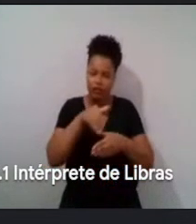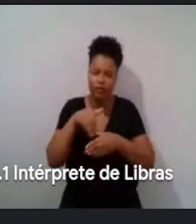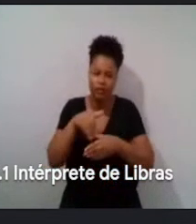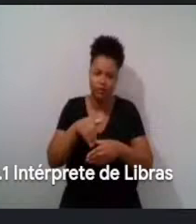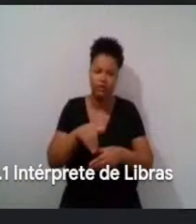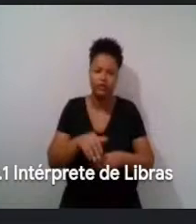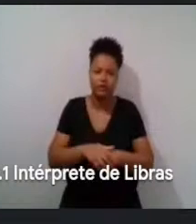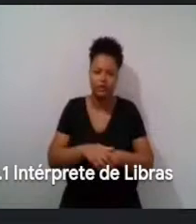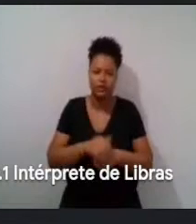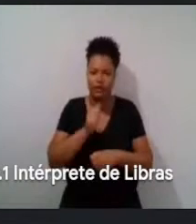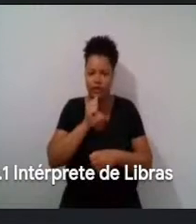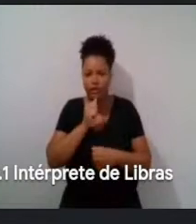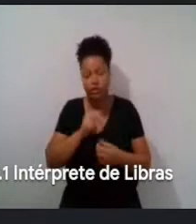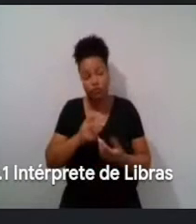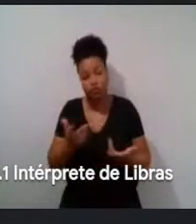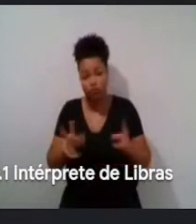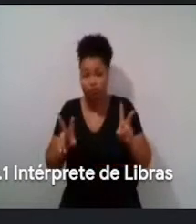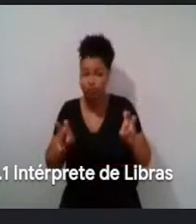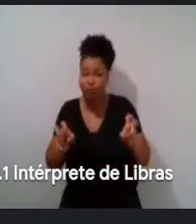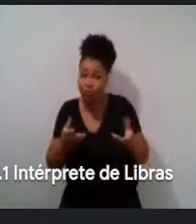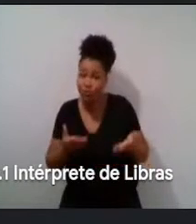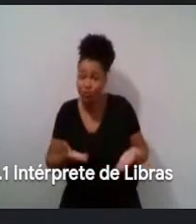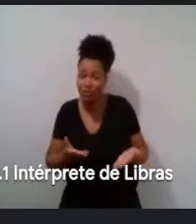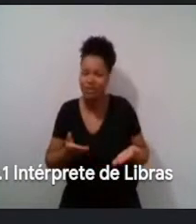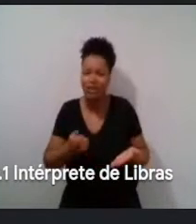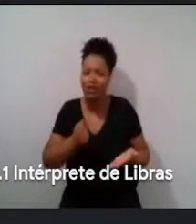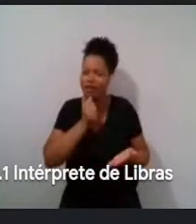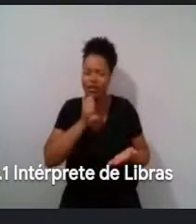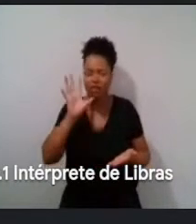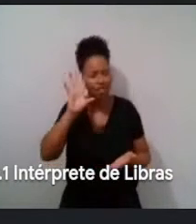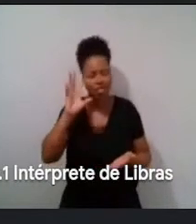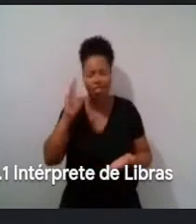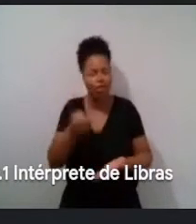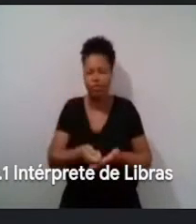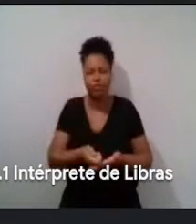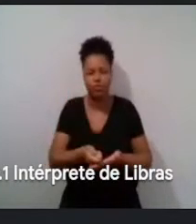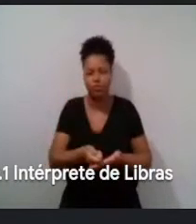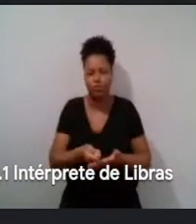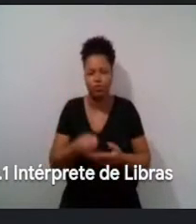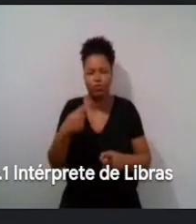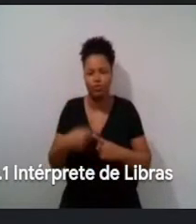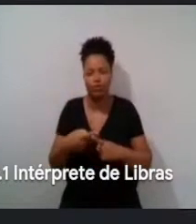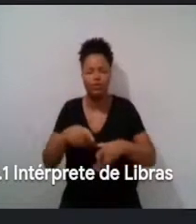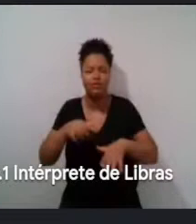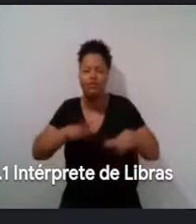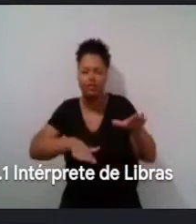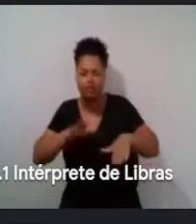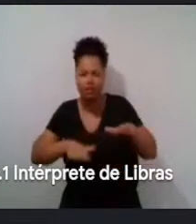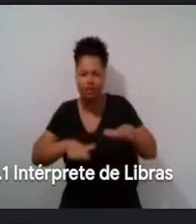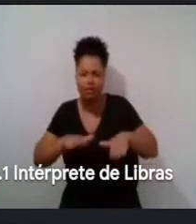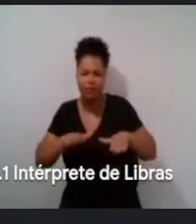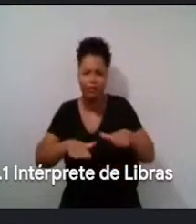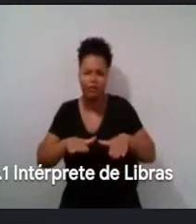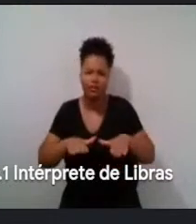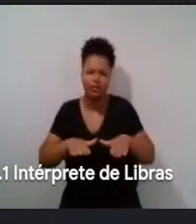Essa questão ainda nós não decidimos ainda, né? Porque está dependendo do doutor